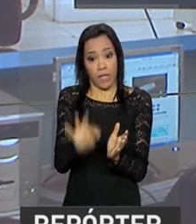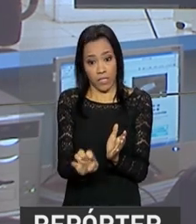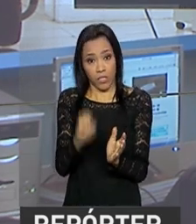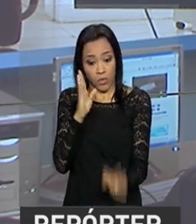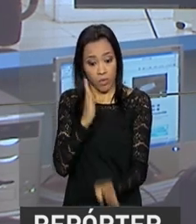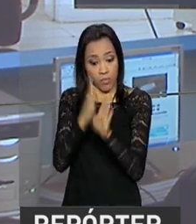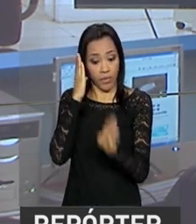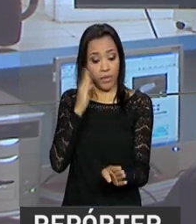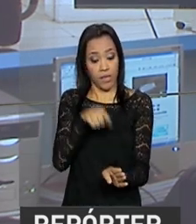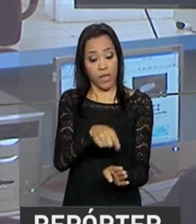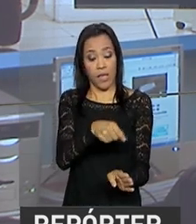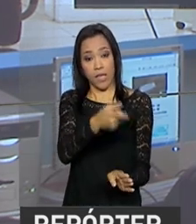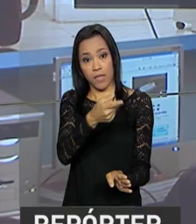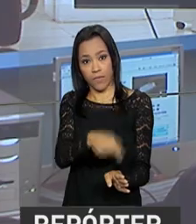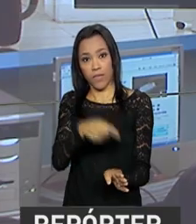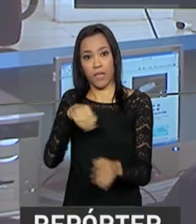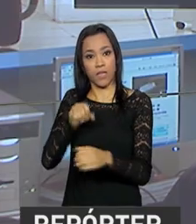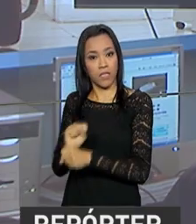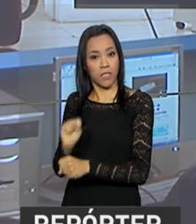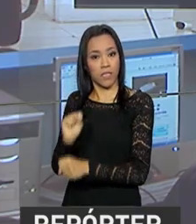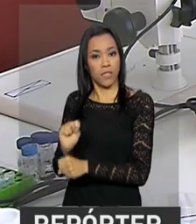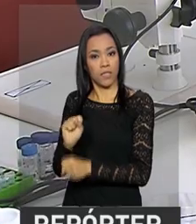a amostra fica em quarentena.